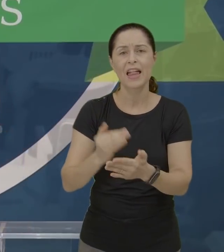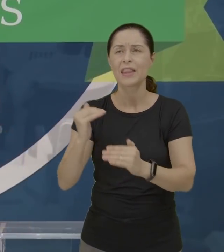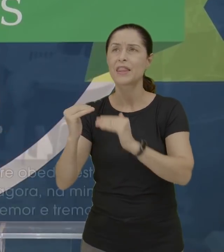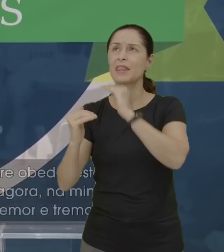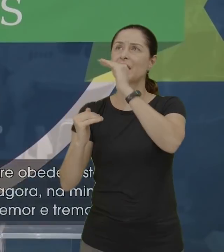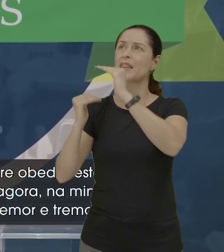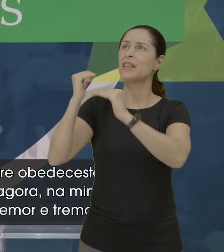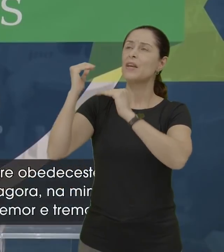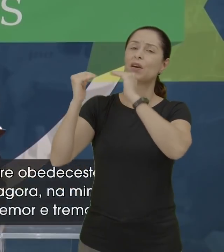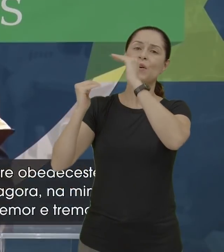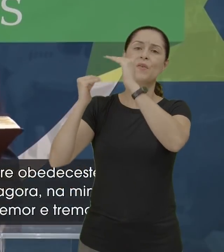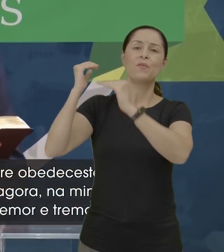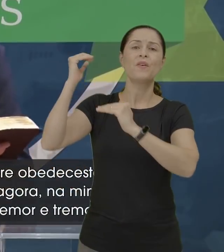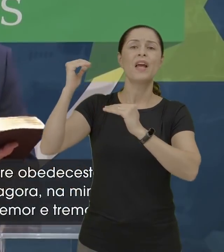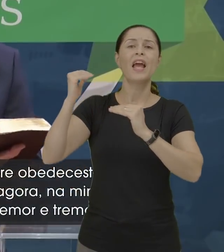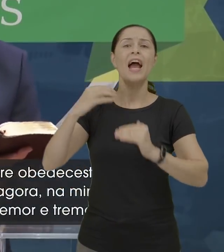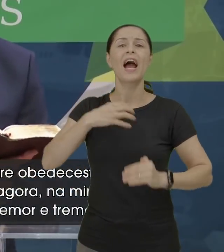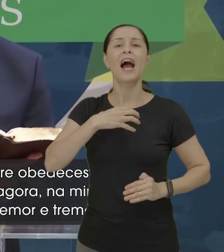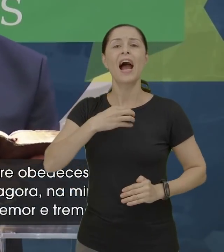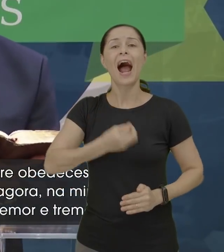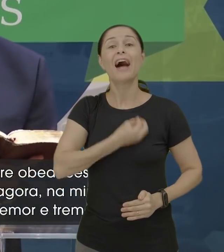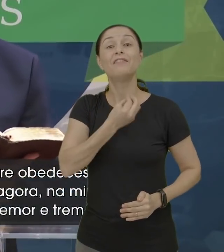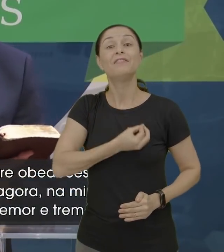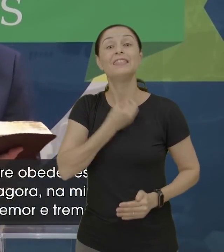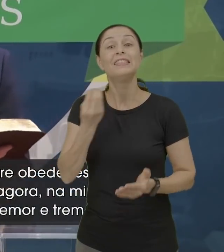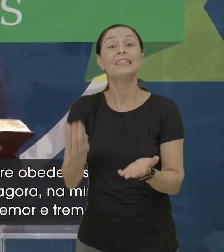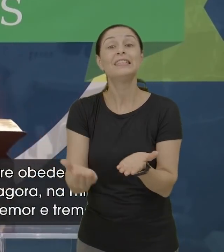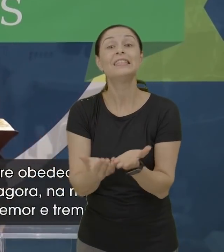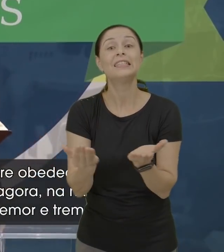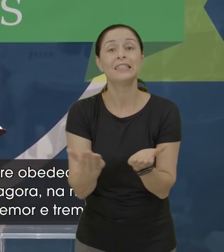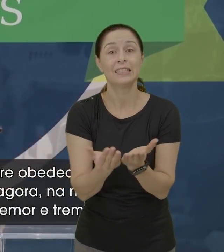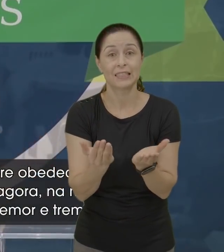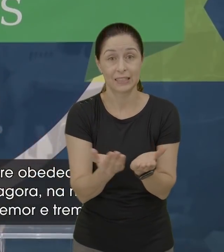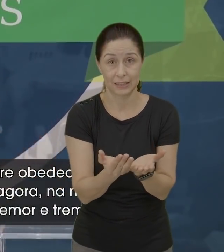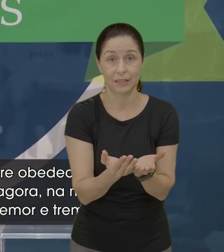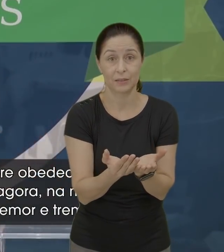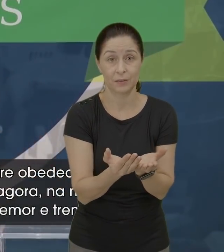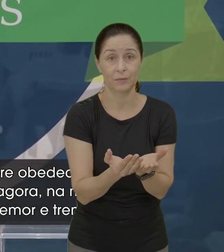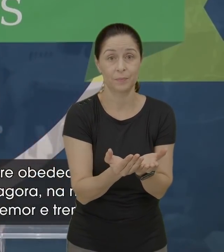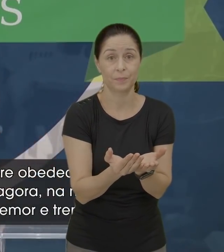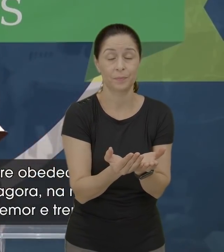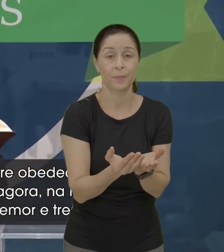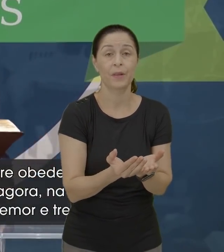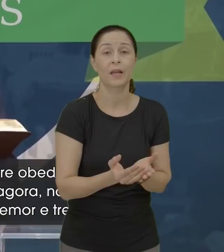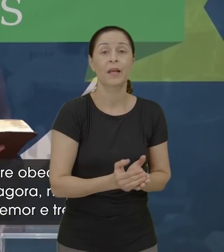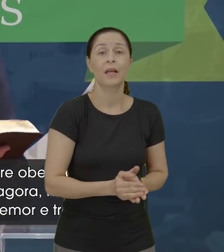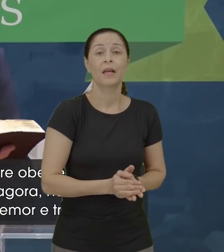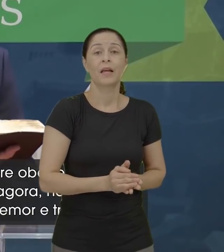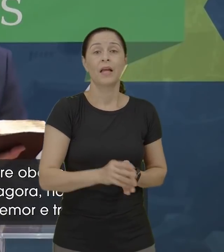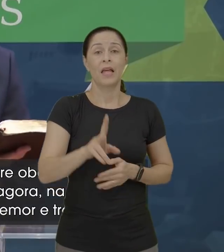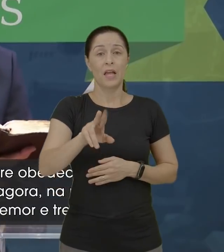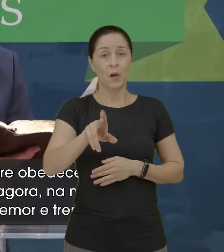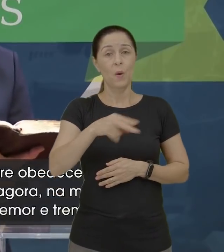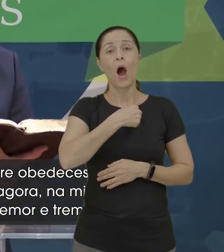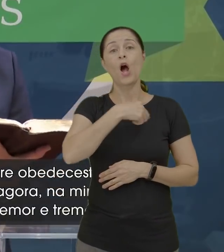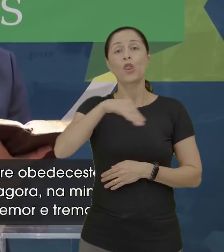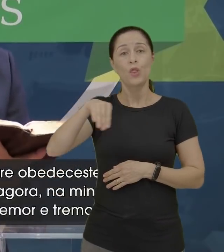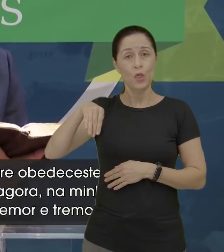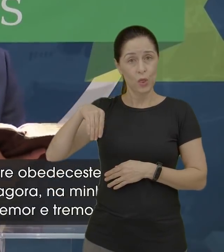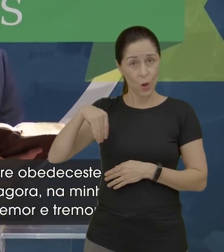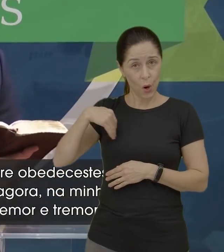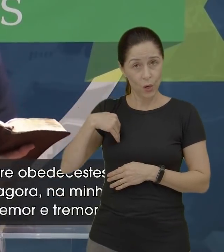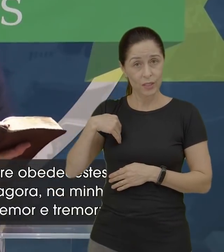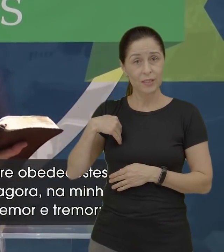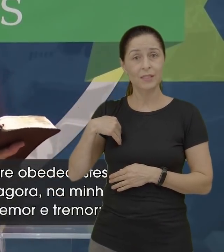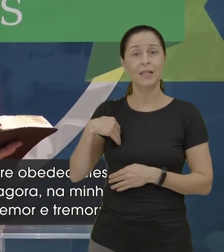Assim, pois, amados meus, como sempre obedecestes, não só na minha presença, porém muito mais agora na